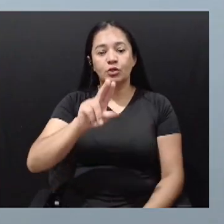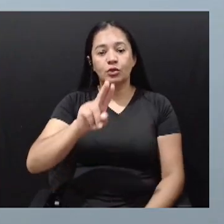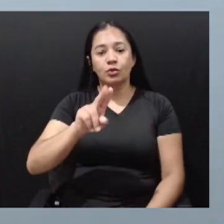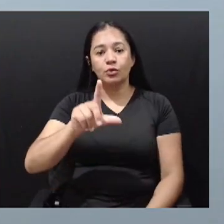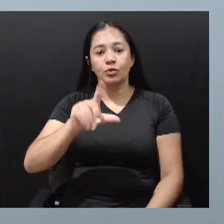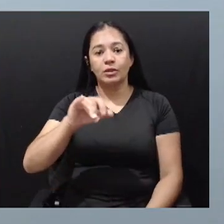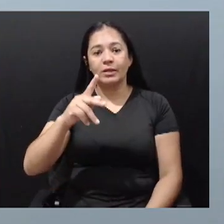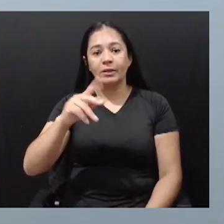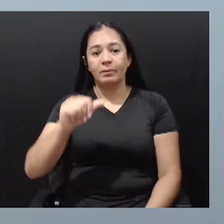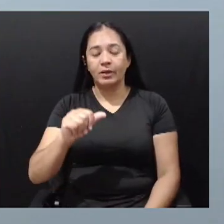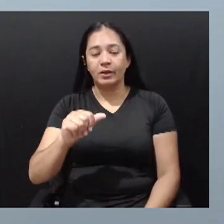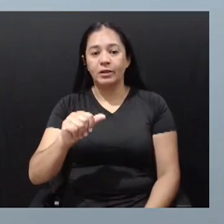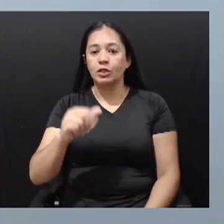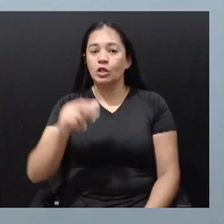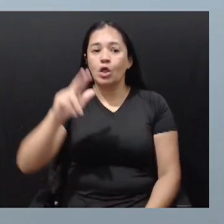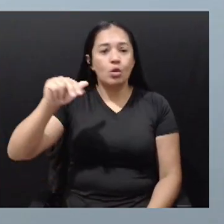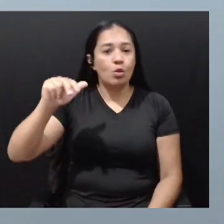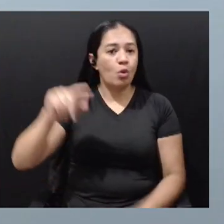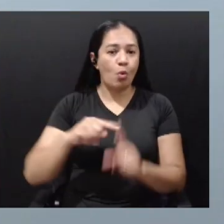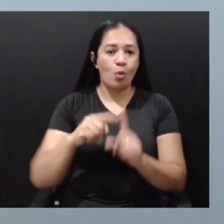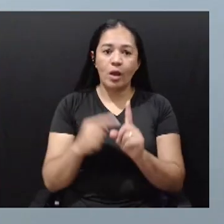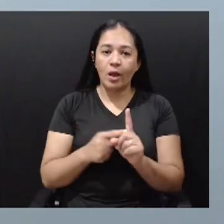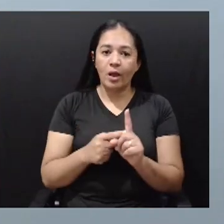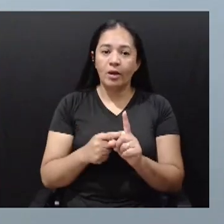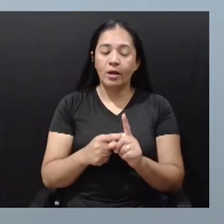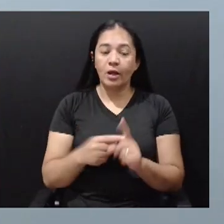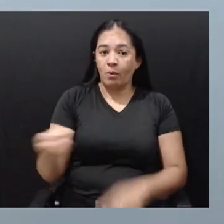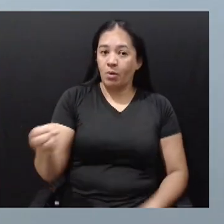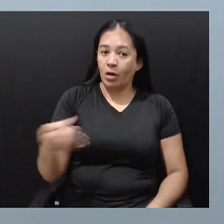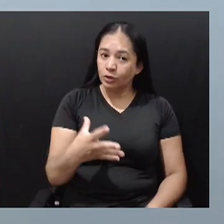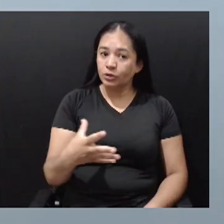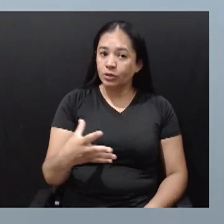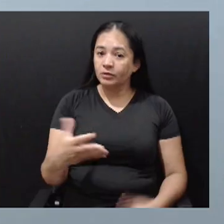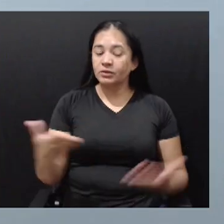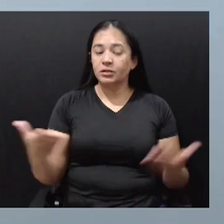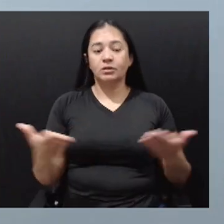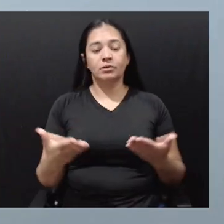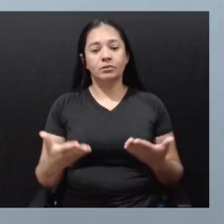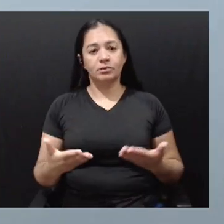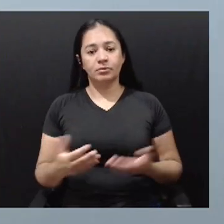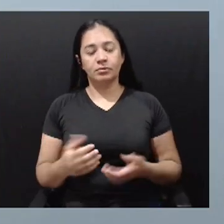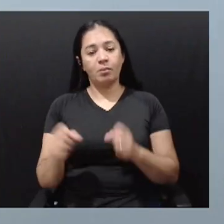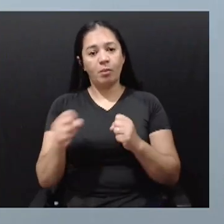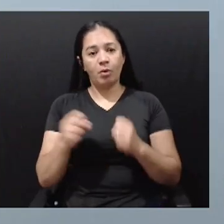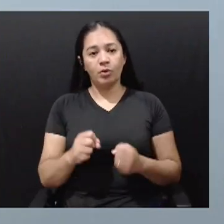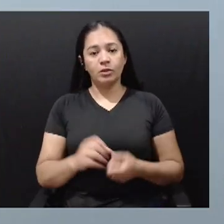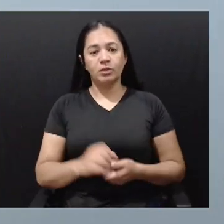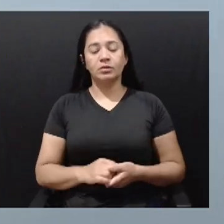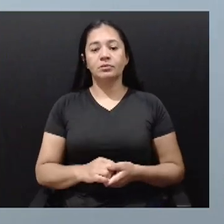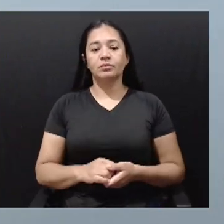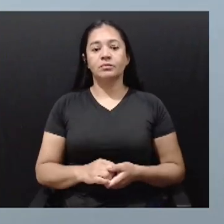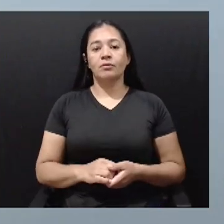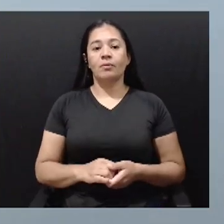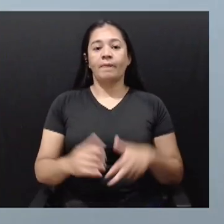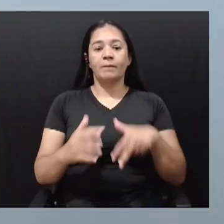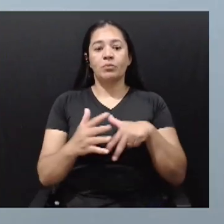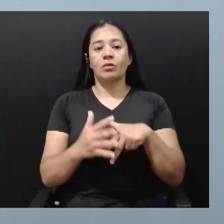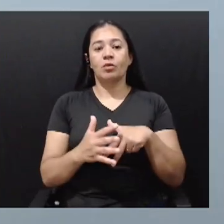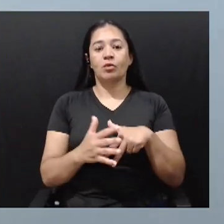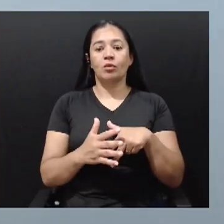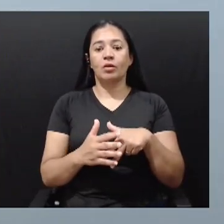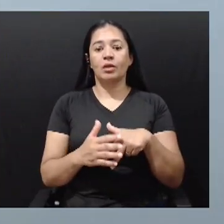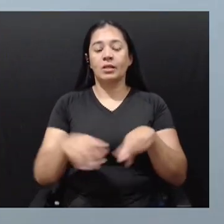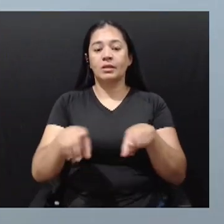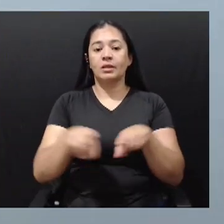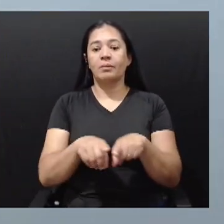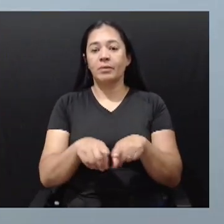teve filho. Né? Isso é uma novidade dos últimos anos e pode ser reservado para pacientes que têm contraindicação